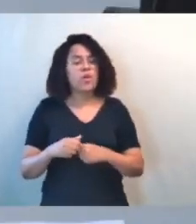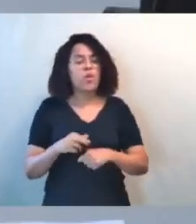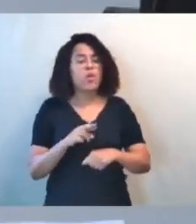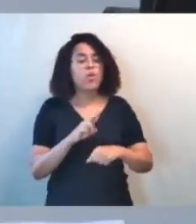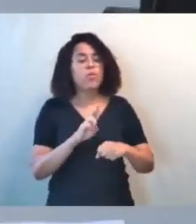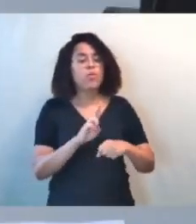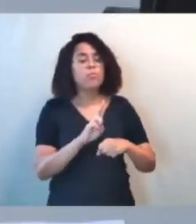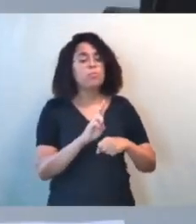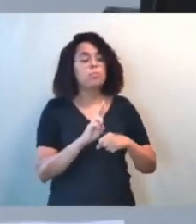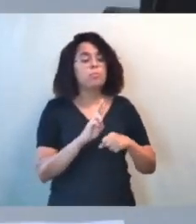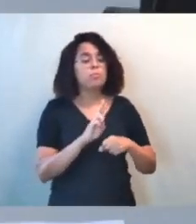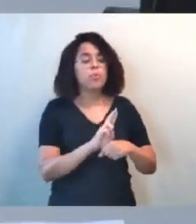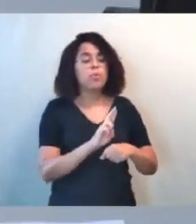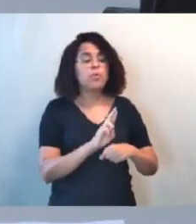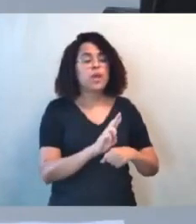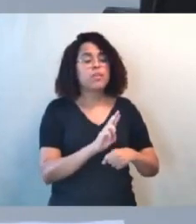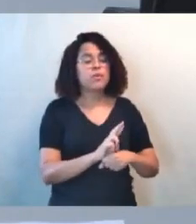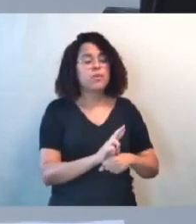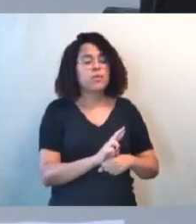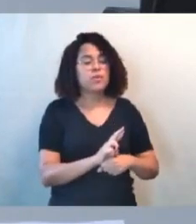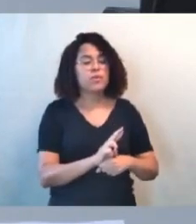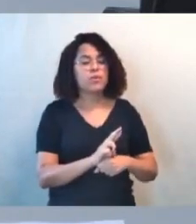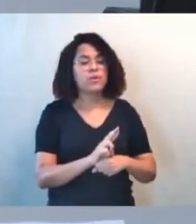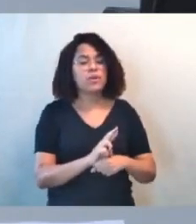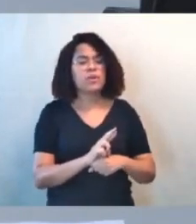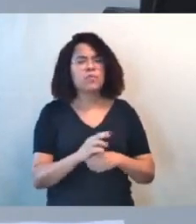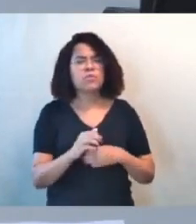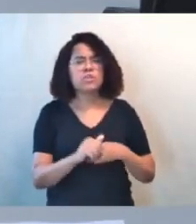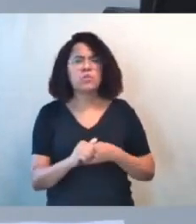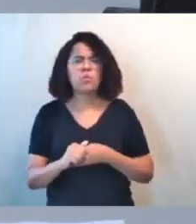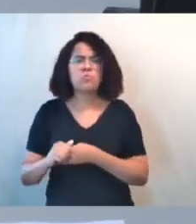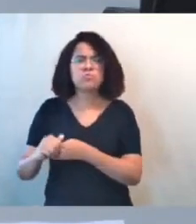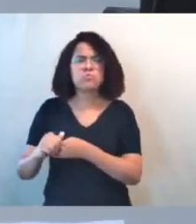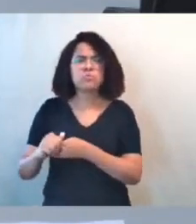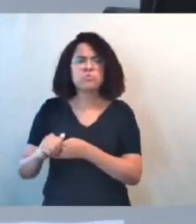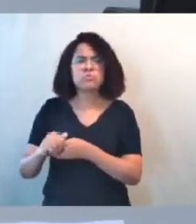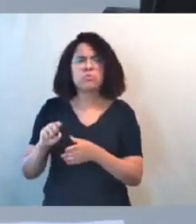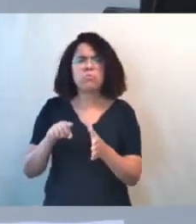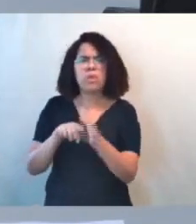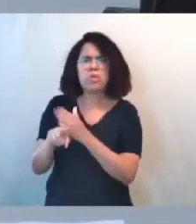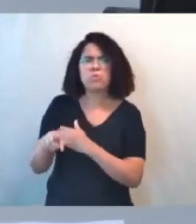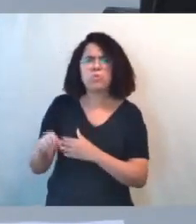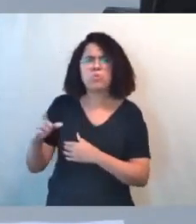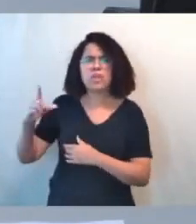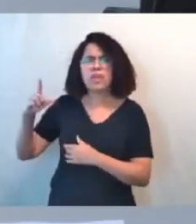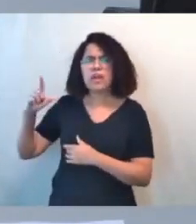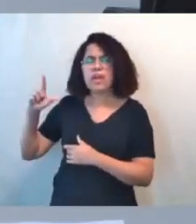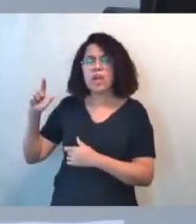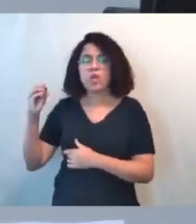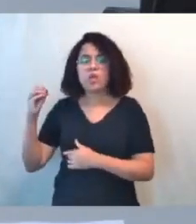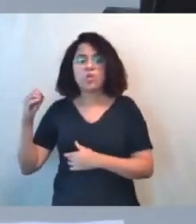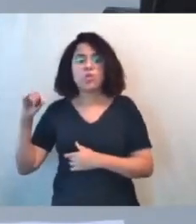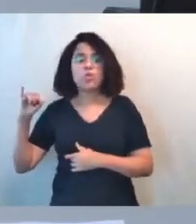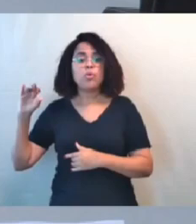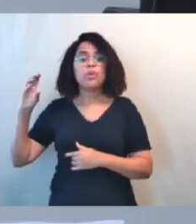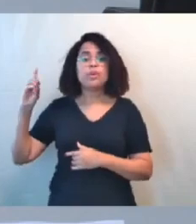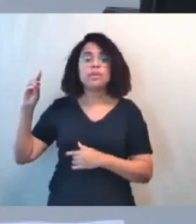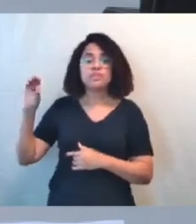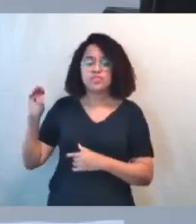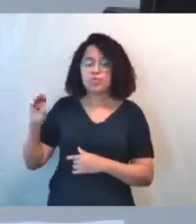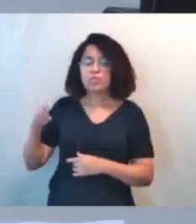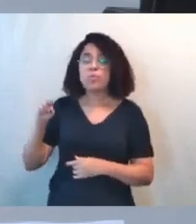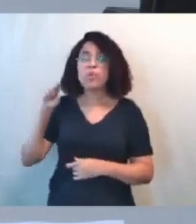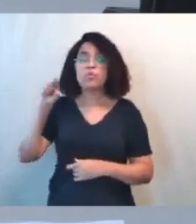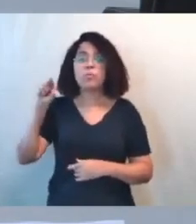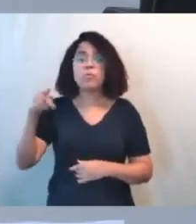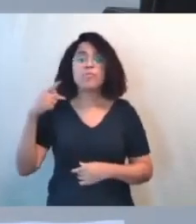Mas na hora que ele conduz a pergunta da Loide, quem tem que fazer o questionamento, se não entende a pergunta, é o André, porque o depoimento é dele. O procurador